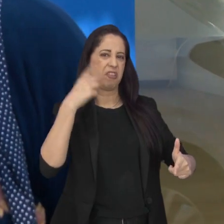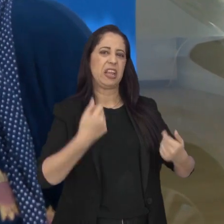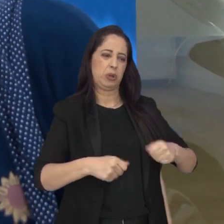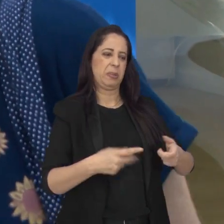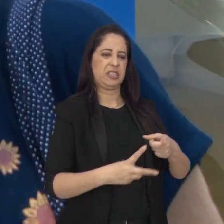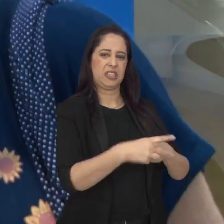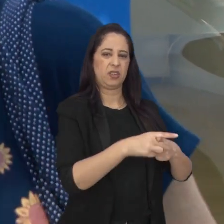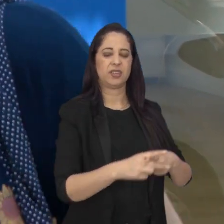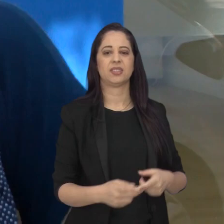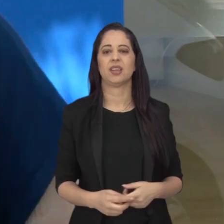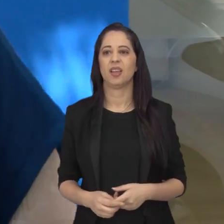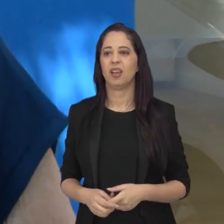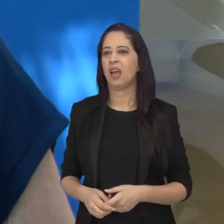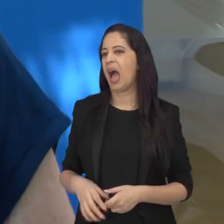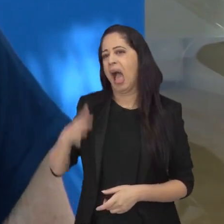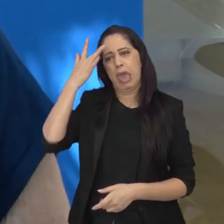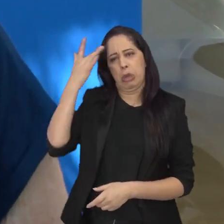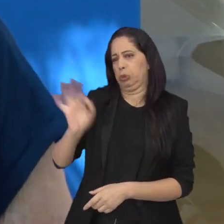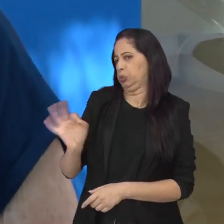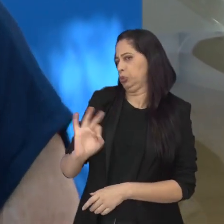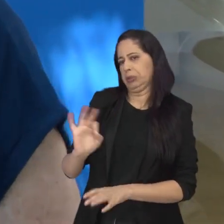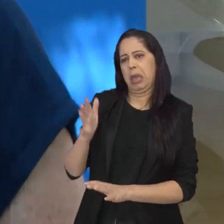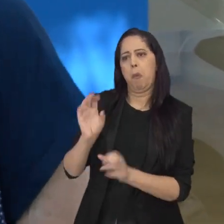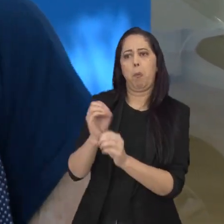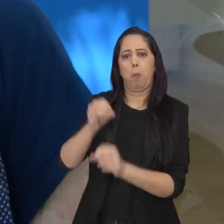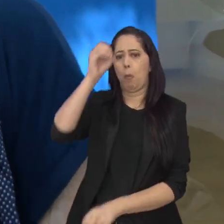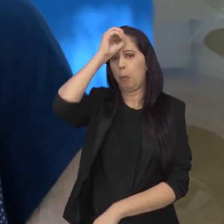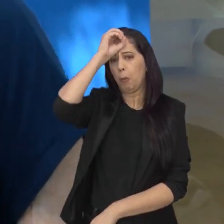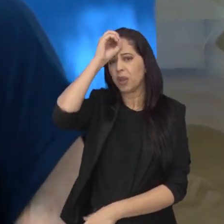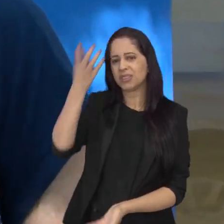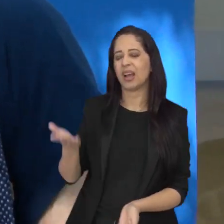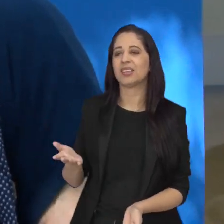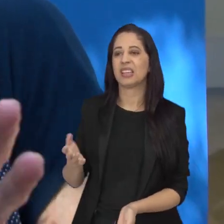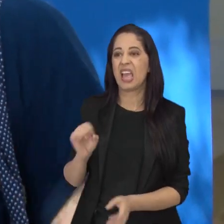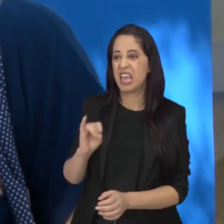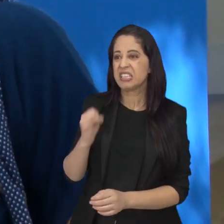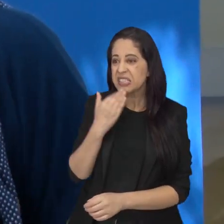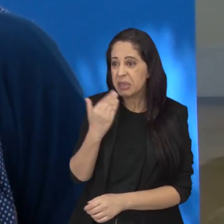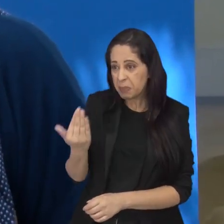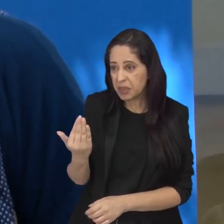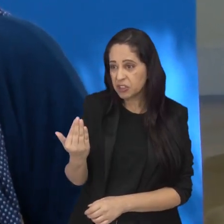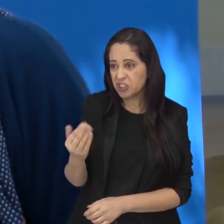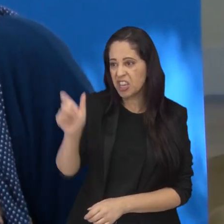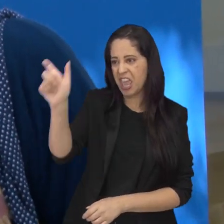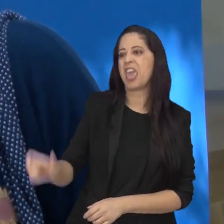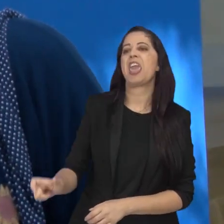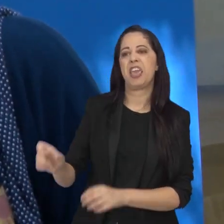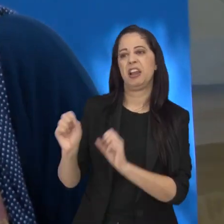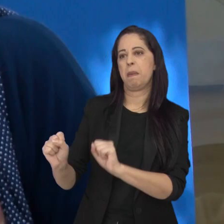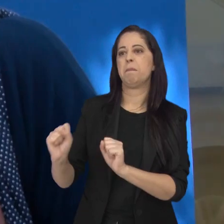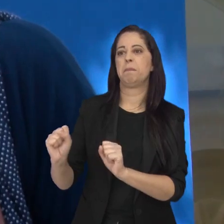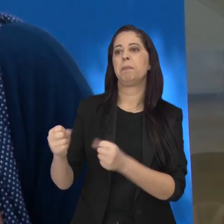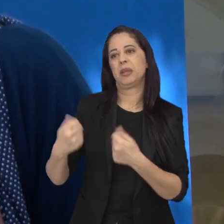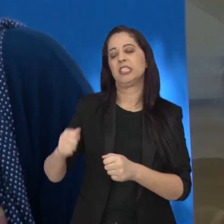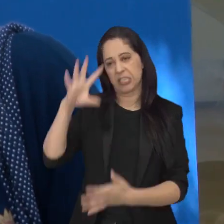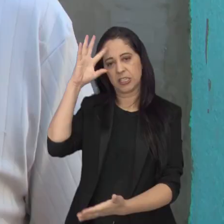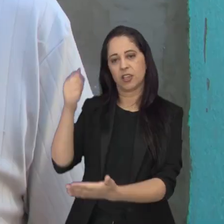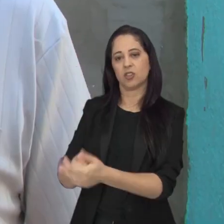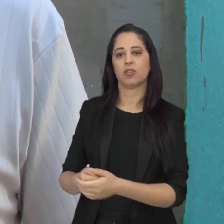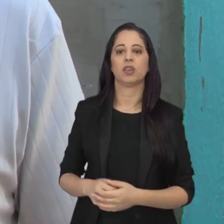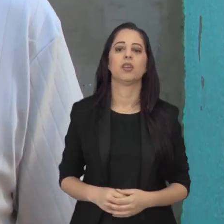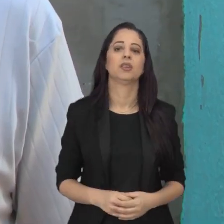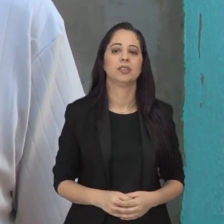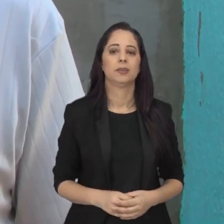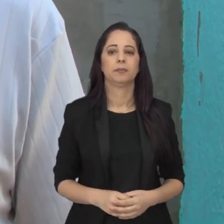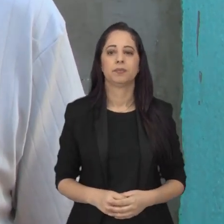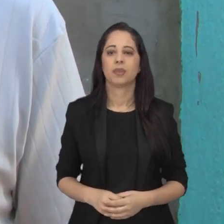fazer alguma coisa, né? Mas não sabe o quê? Mas não sei o quê. Não, se pedir alguma coisa, tem obrigado a procurar, resolver pra gente, né? Ele